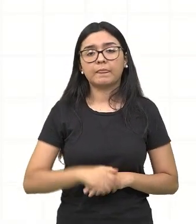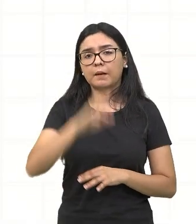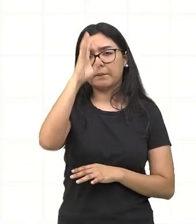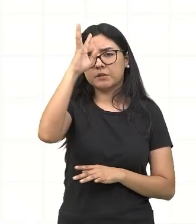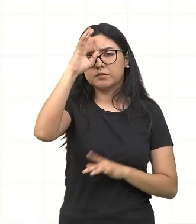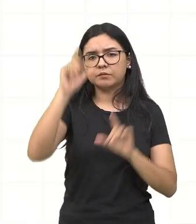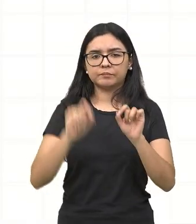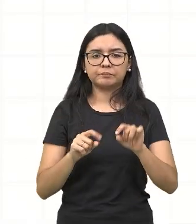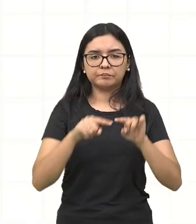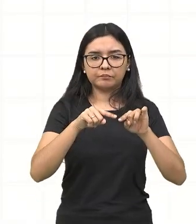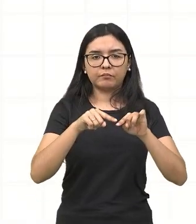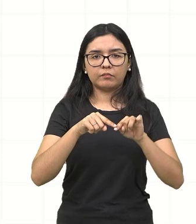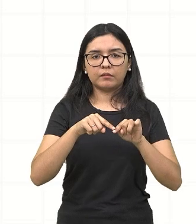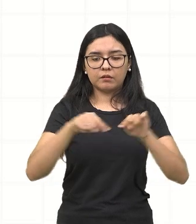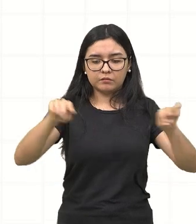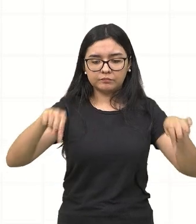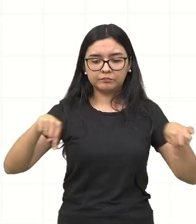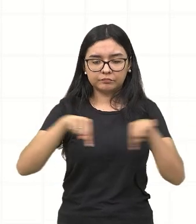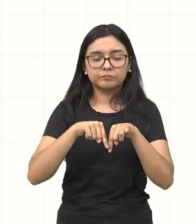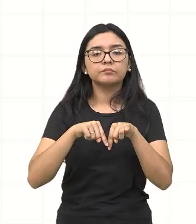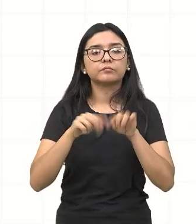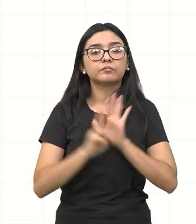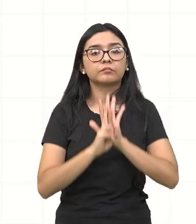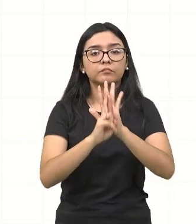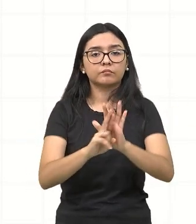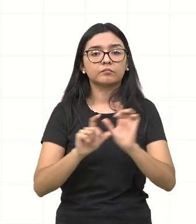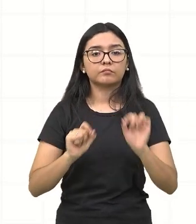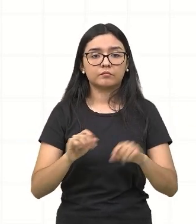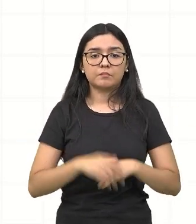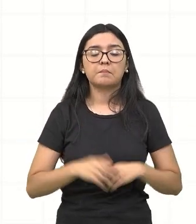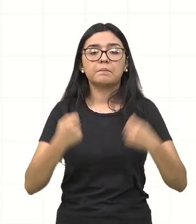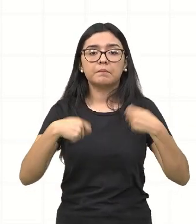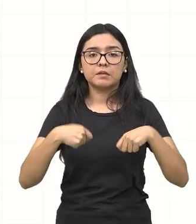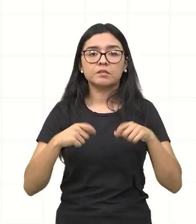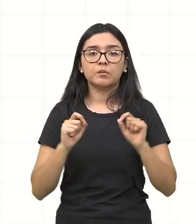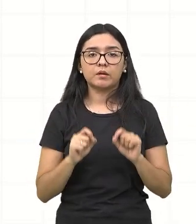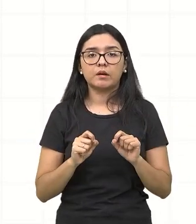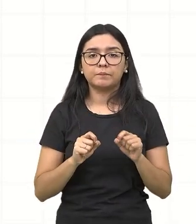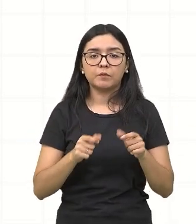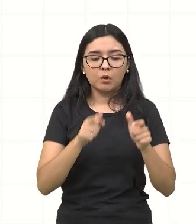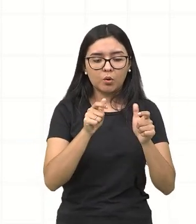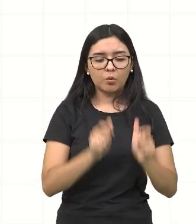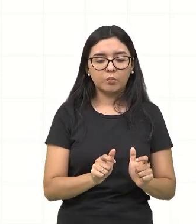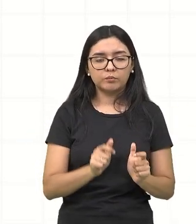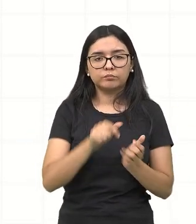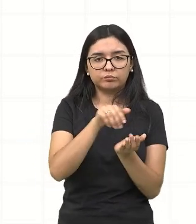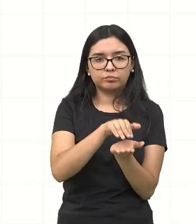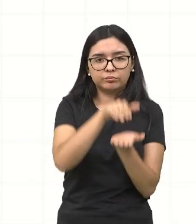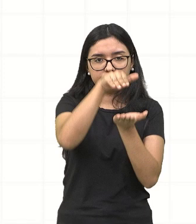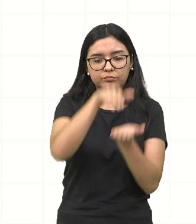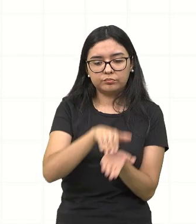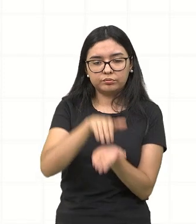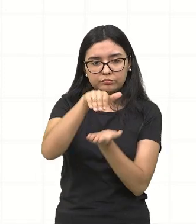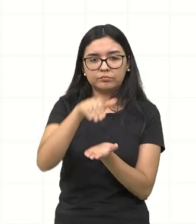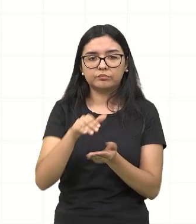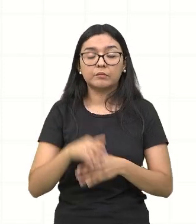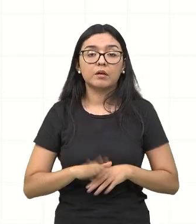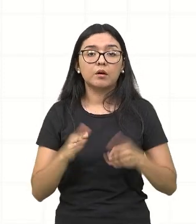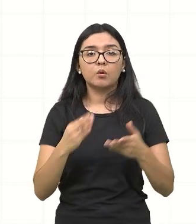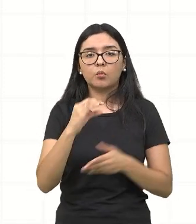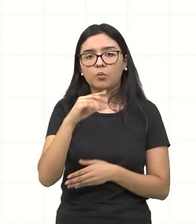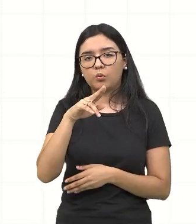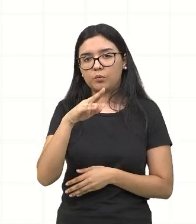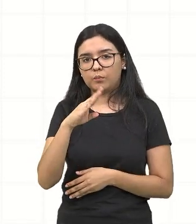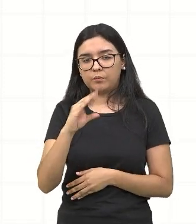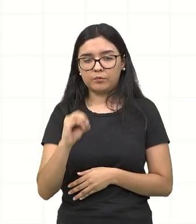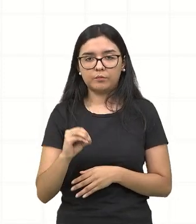Imagine que esta caixa representada abaixo será totalmente preenchida por cubos. Vamos aceitar